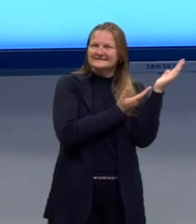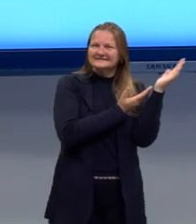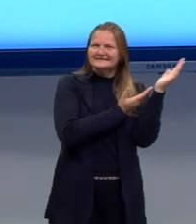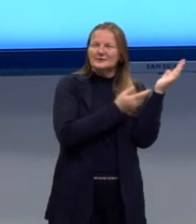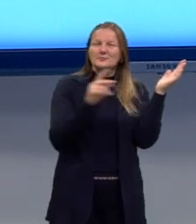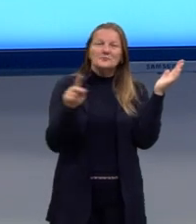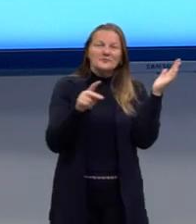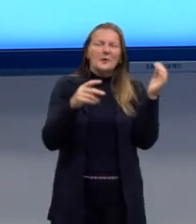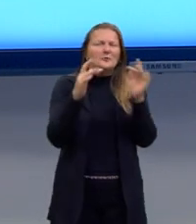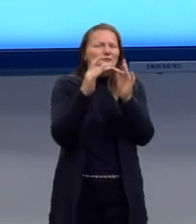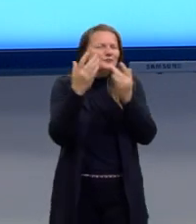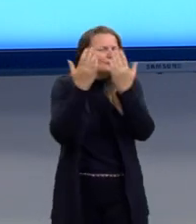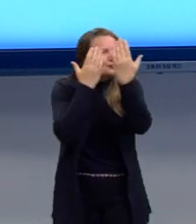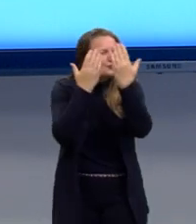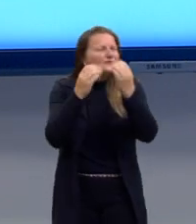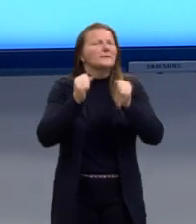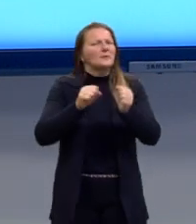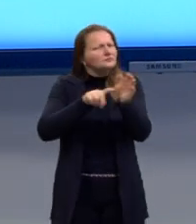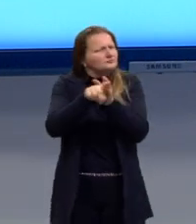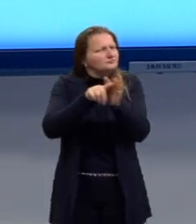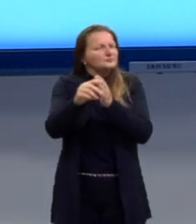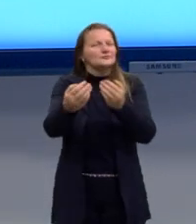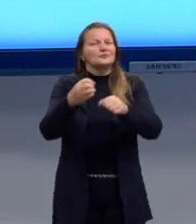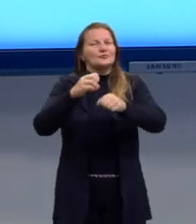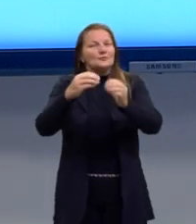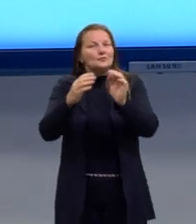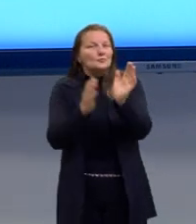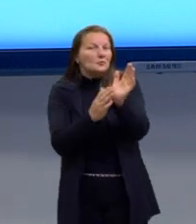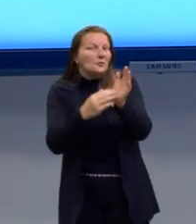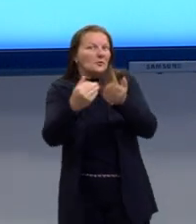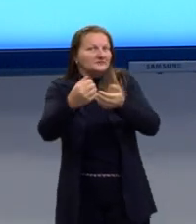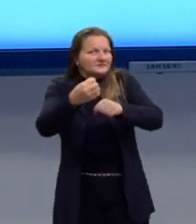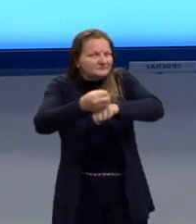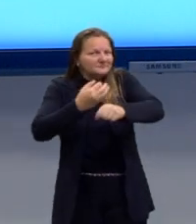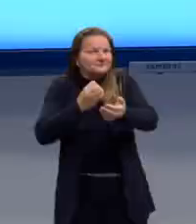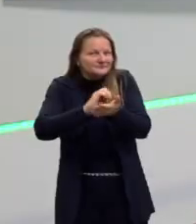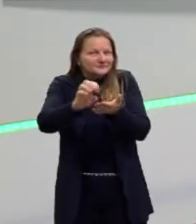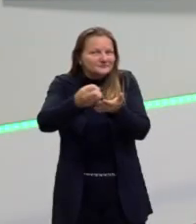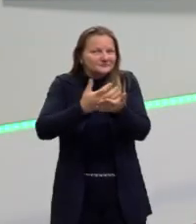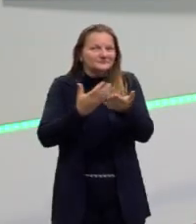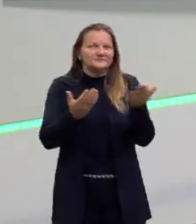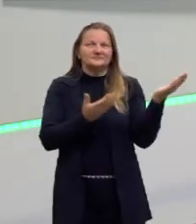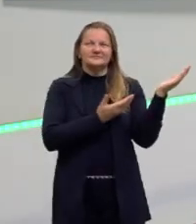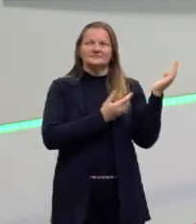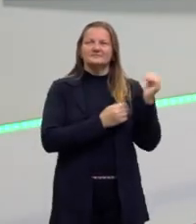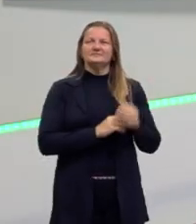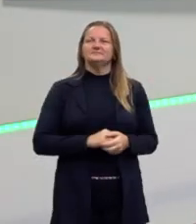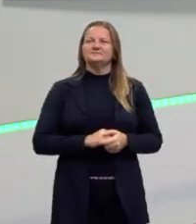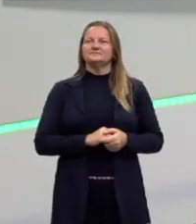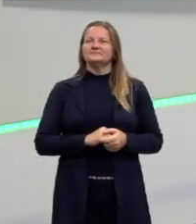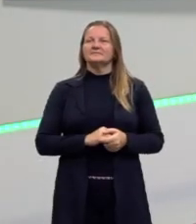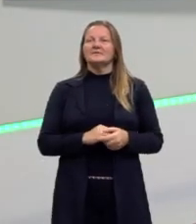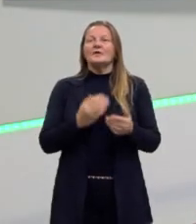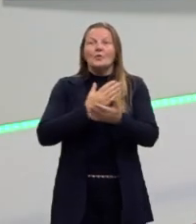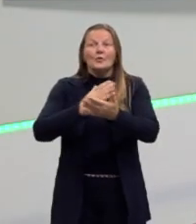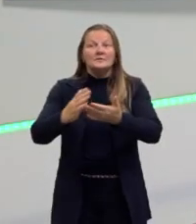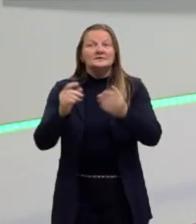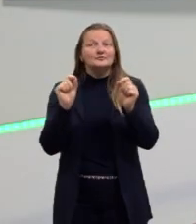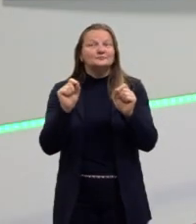alguma dúvida, enfim, alguma sugestão, certo, pessoal? Bom, então para